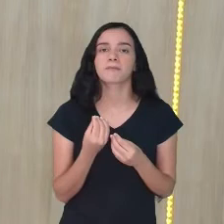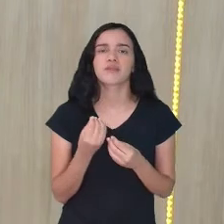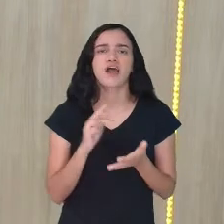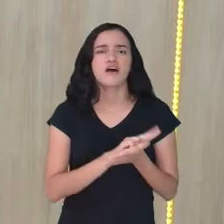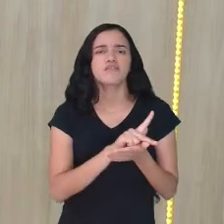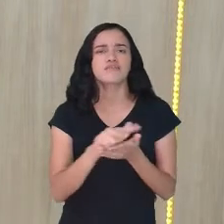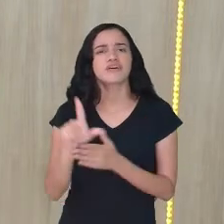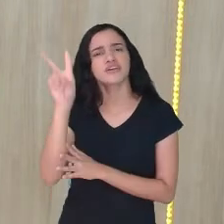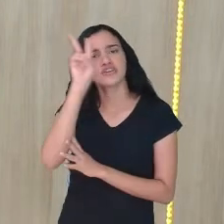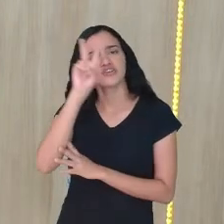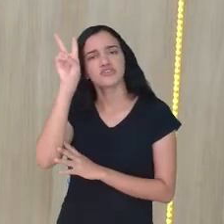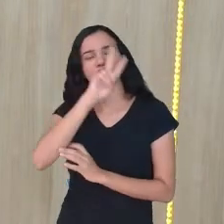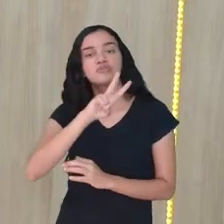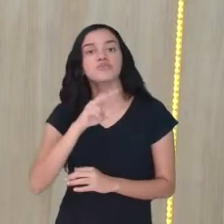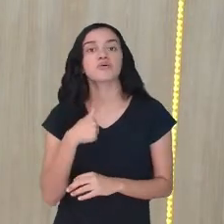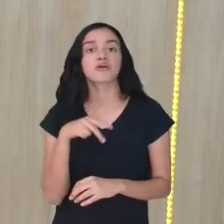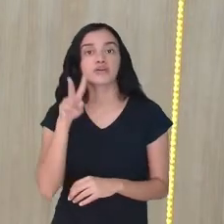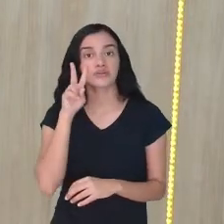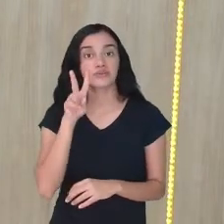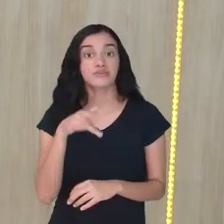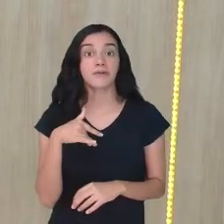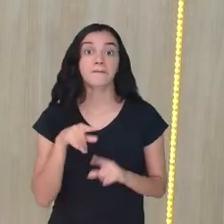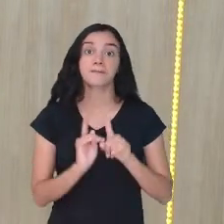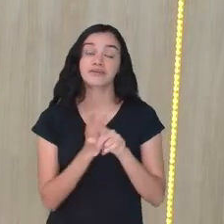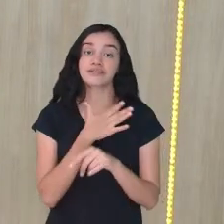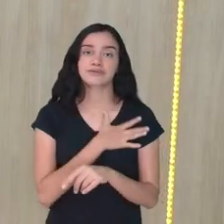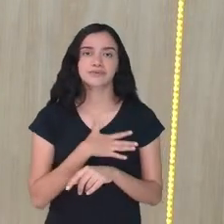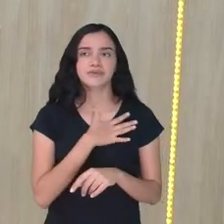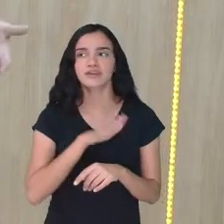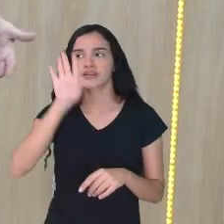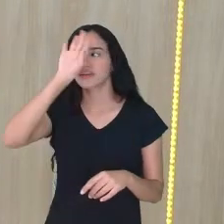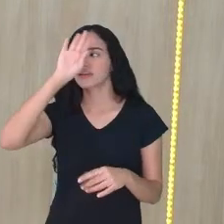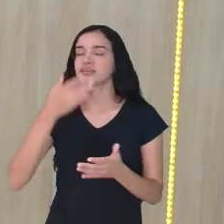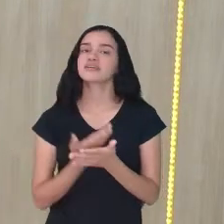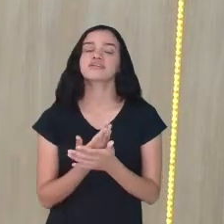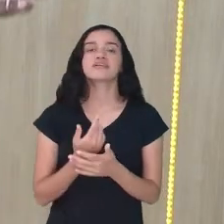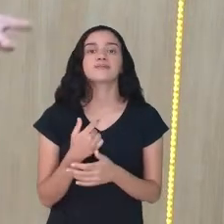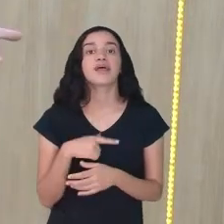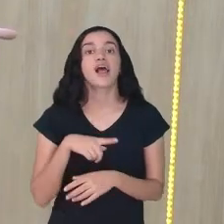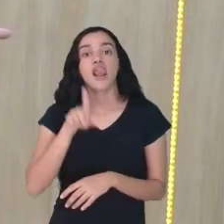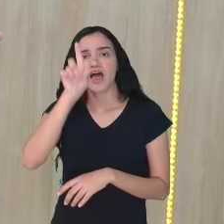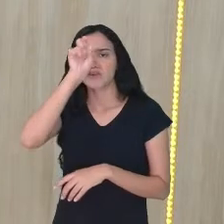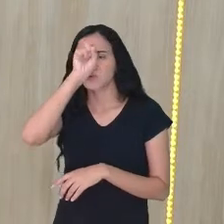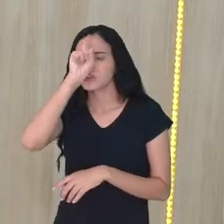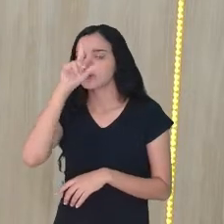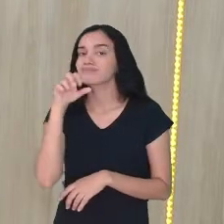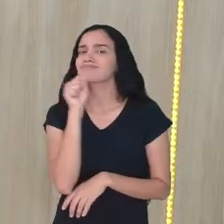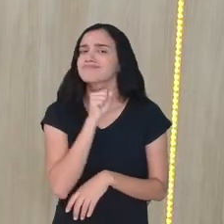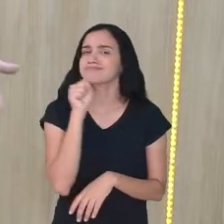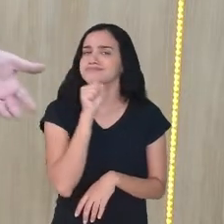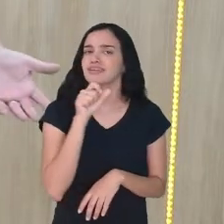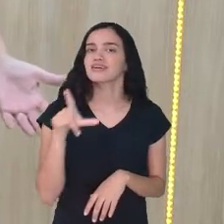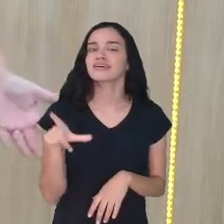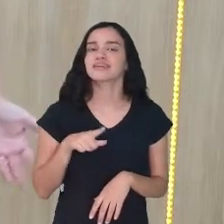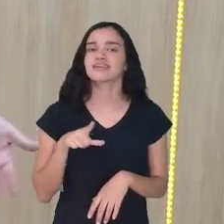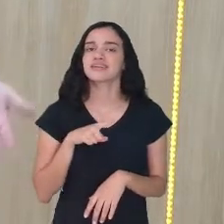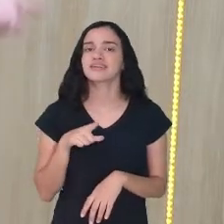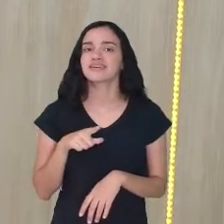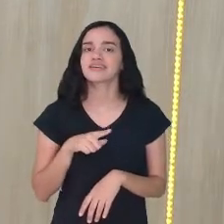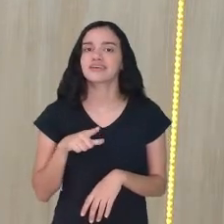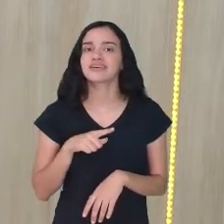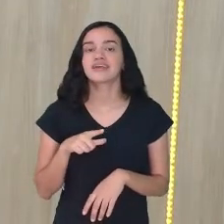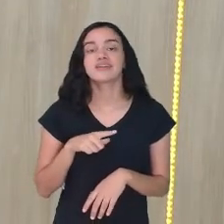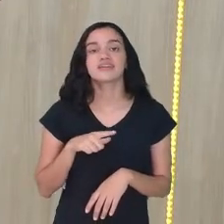várias histórias que eu já ouvi, a que eu gosto mais de acreditar é que no Egito Antigo, tinha a questão, o